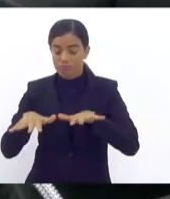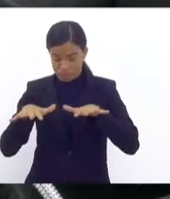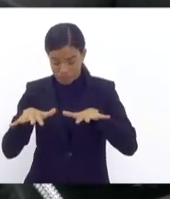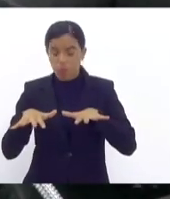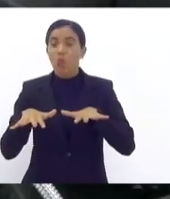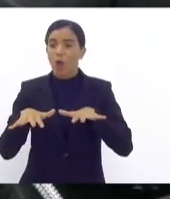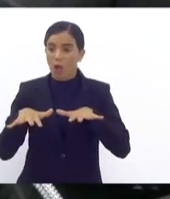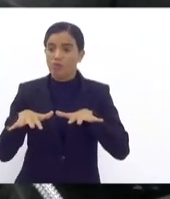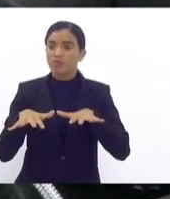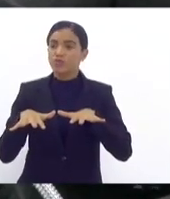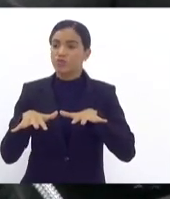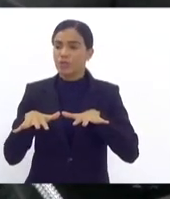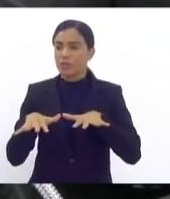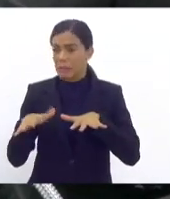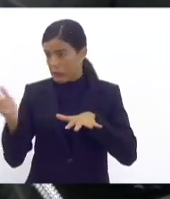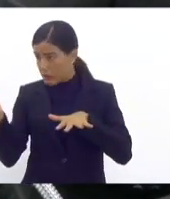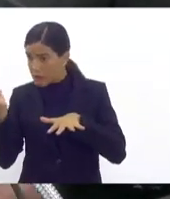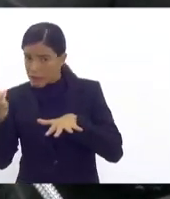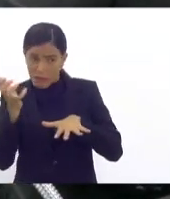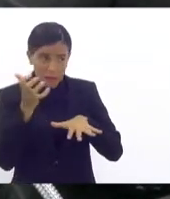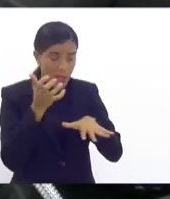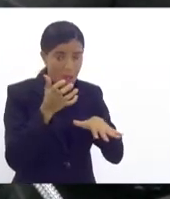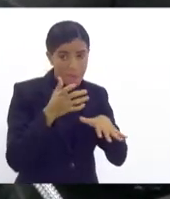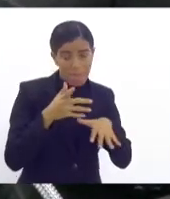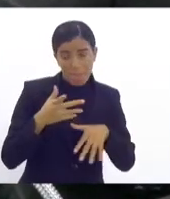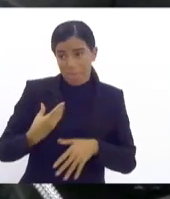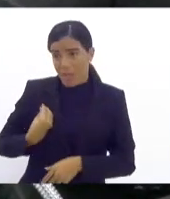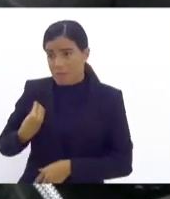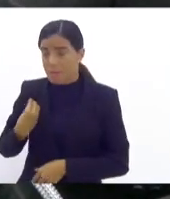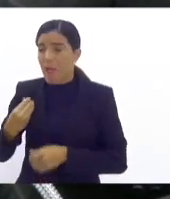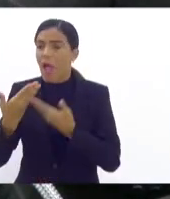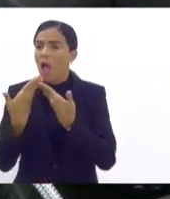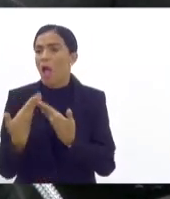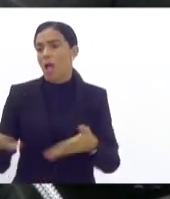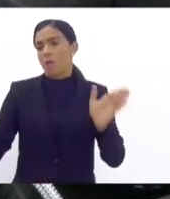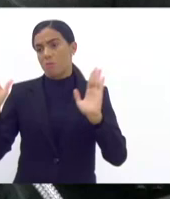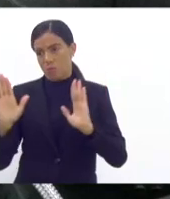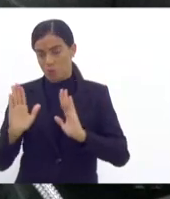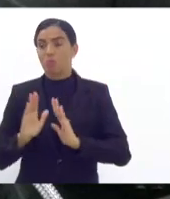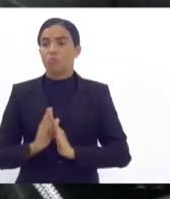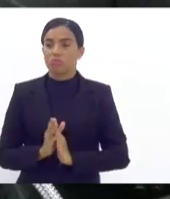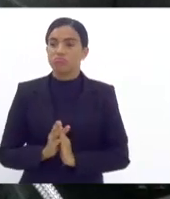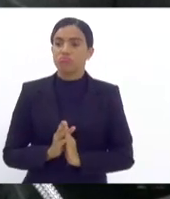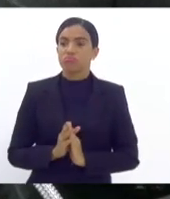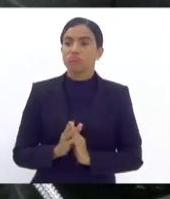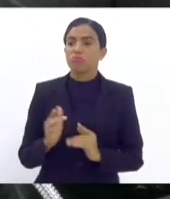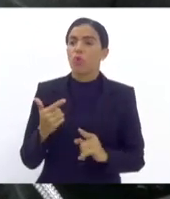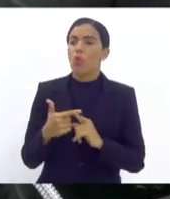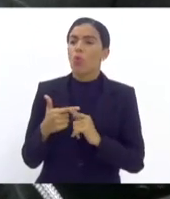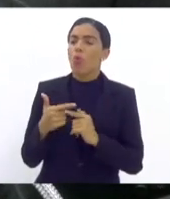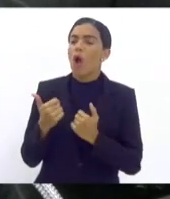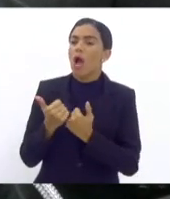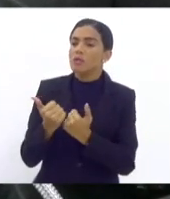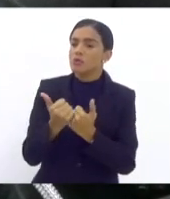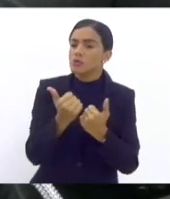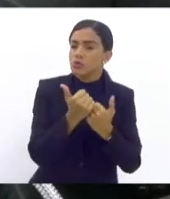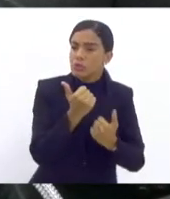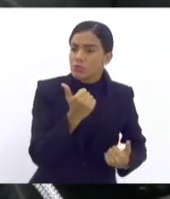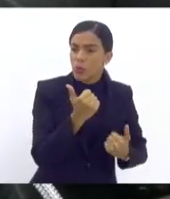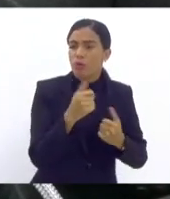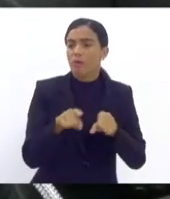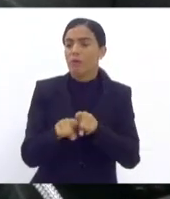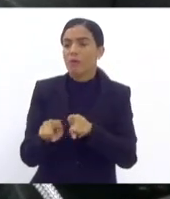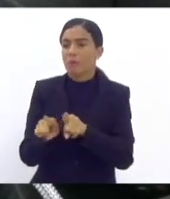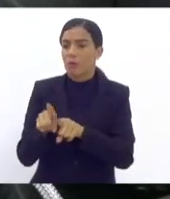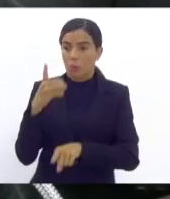de uma audiência que quem queira participar, uma audiência pública, mas, sobretudo, uma audiência de âmbito interno com as assessorias e os deputados membros e os